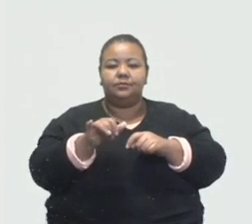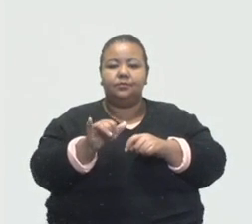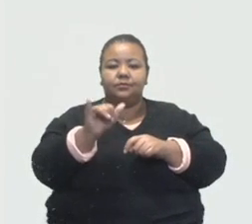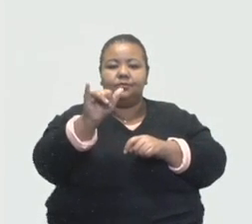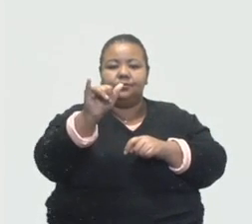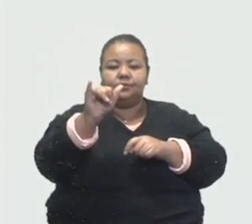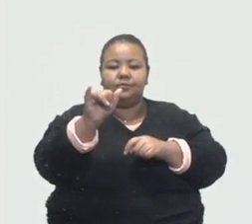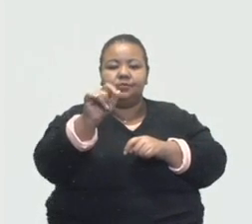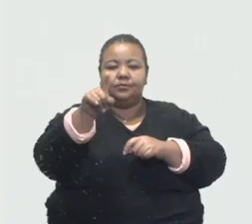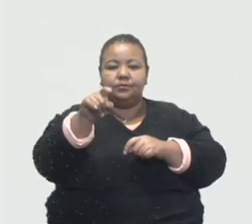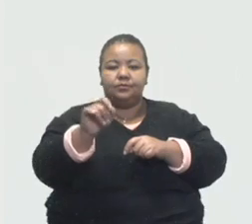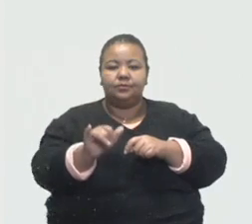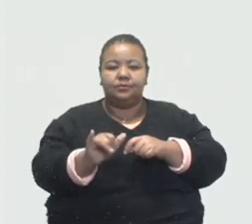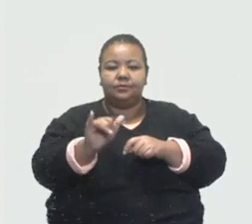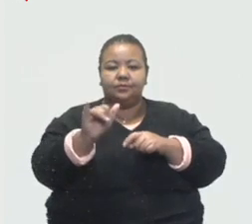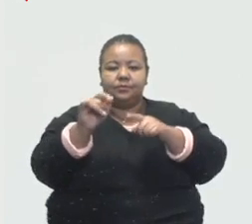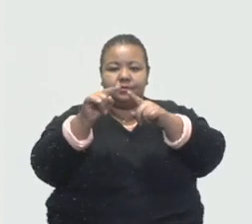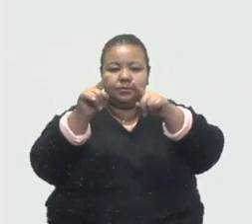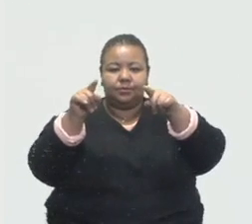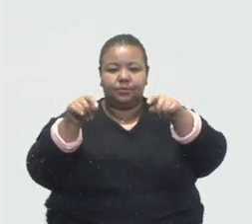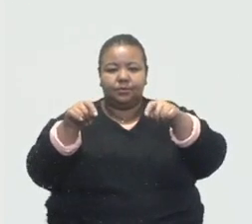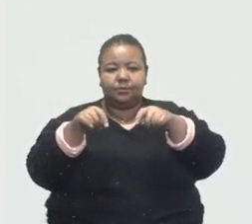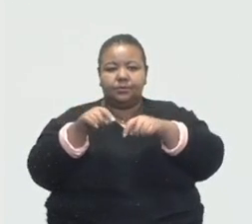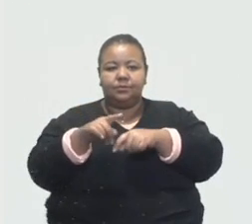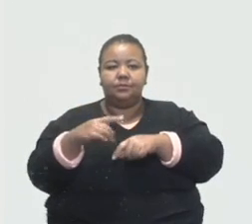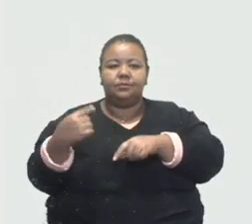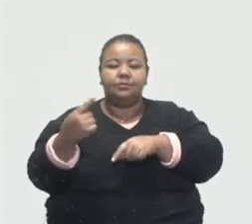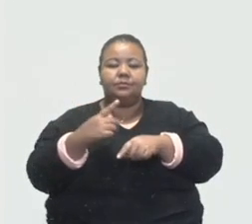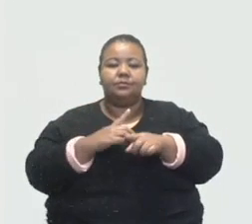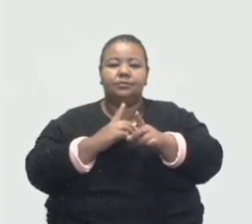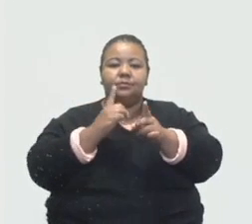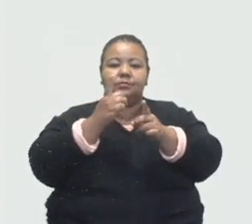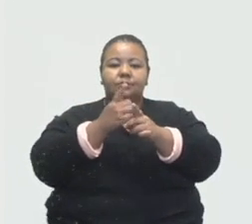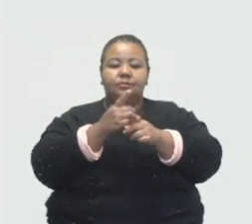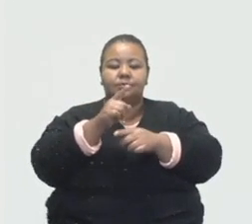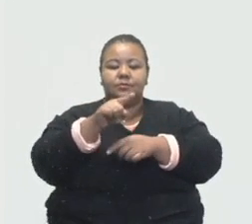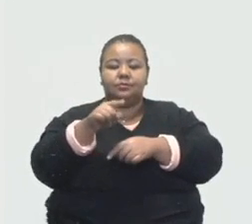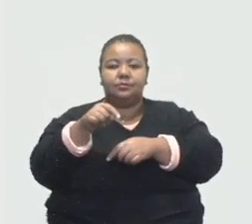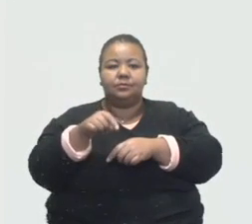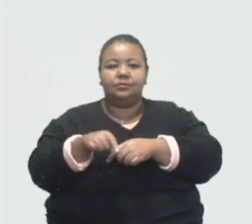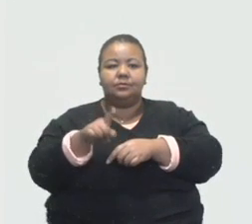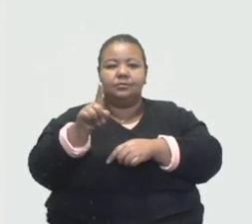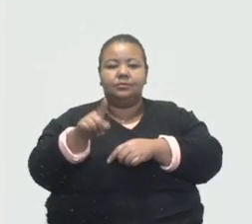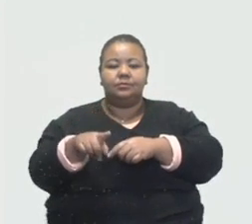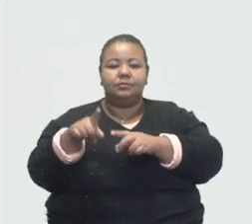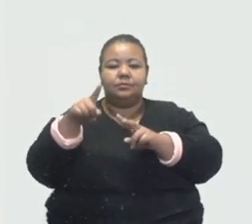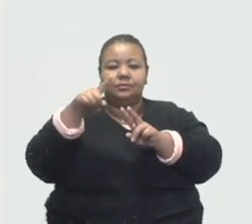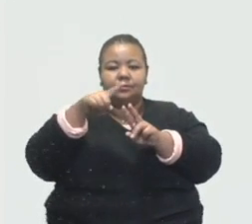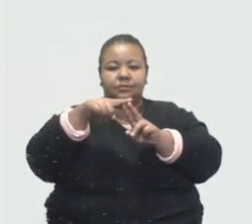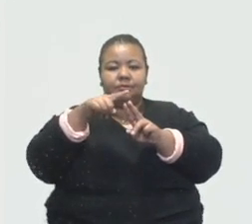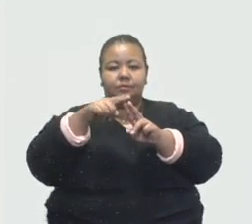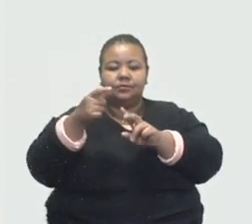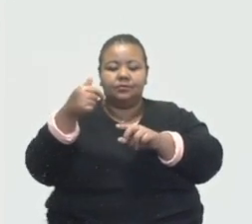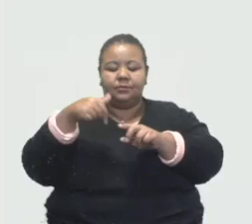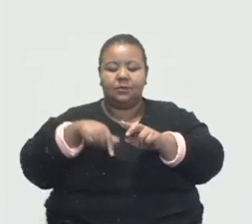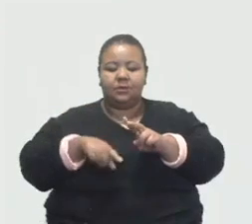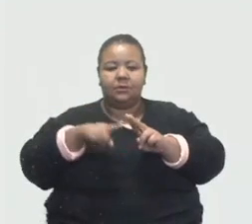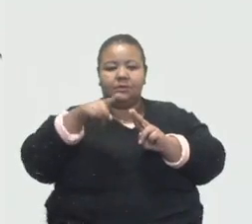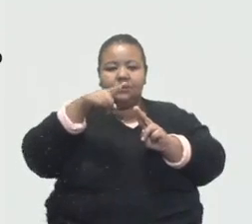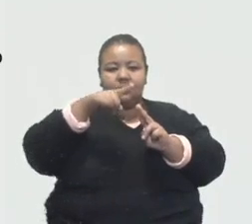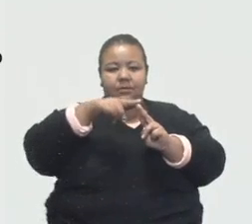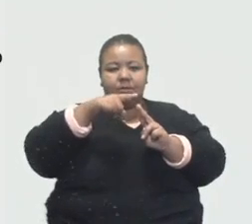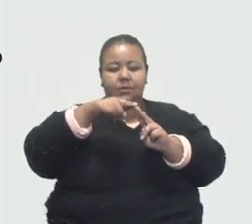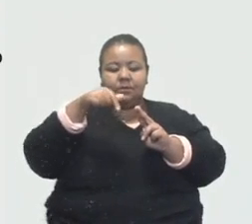XY, observe que nós teremos aqui este vetor e este vetor. Então, esta aqui é